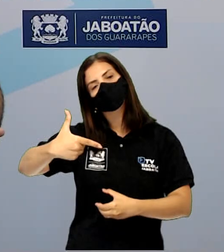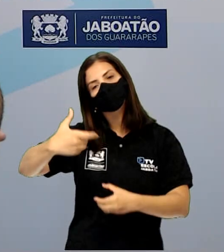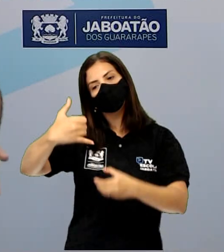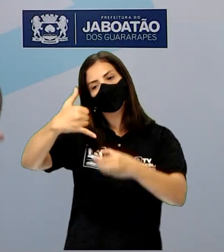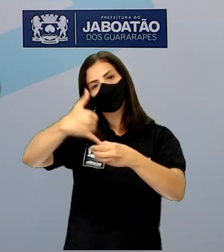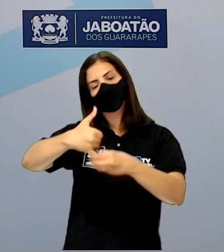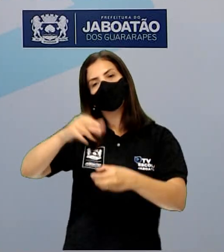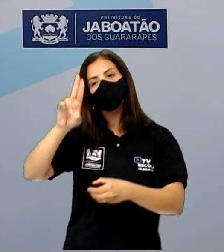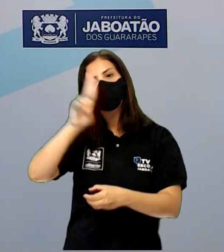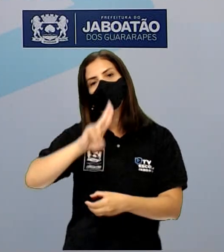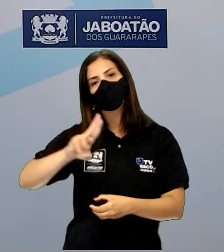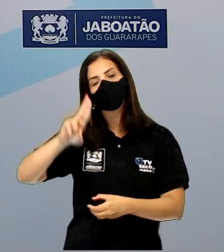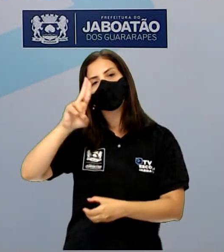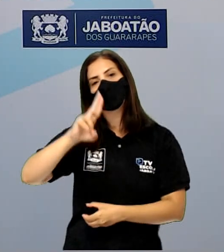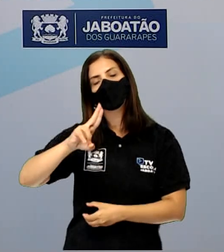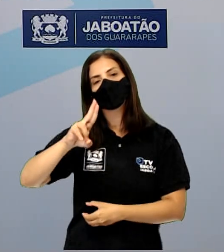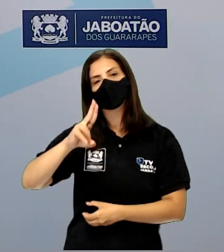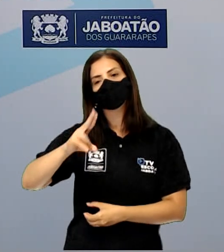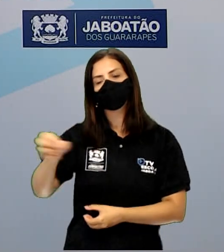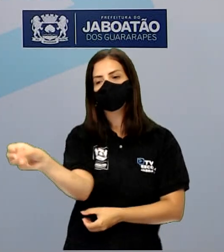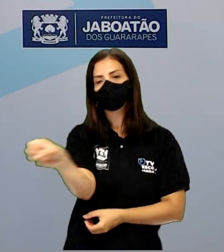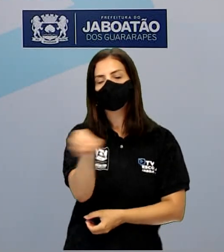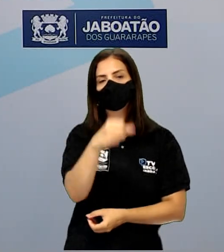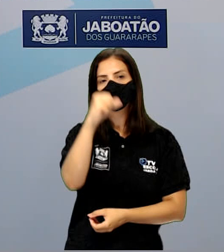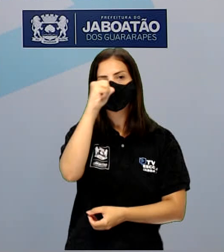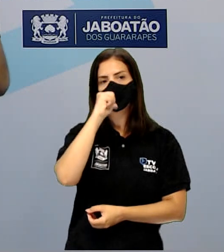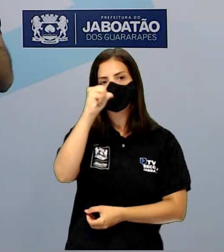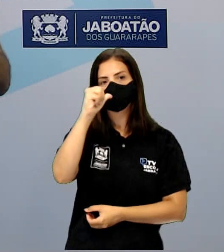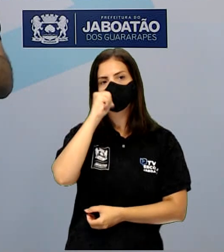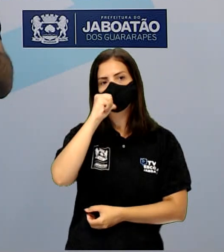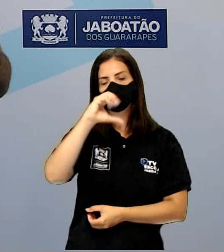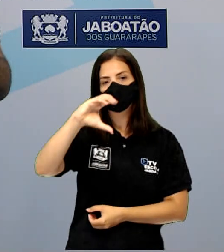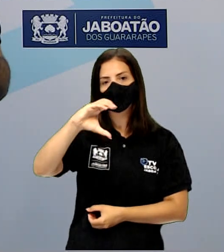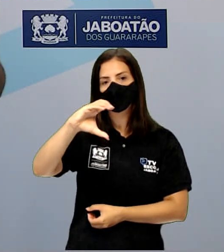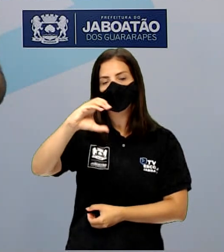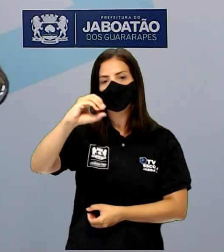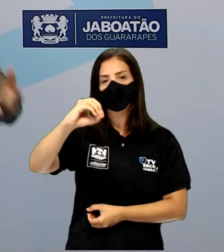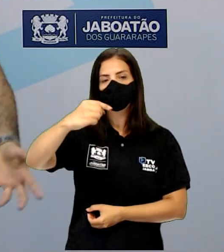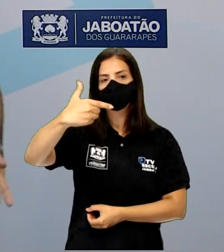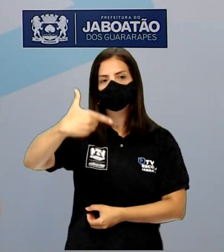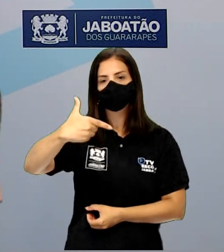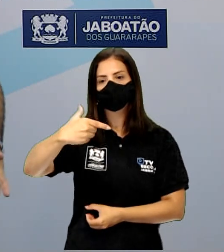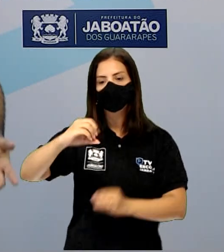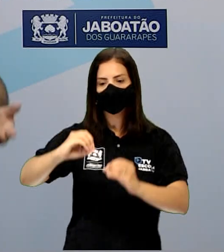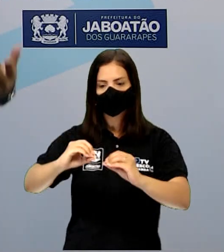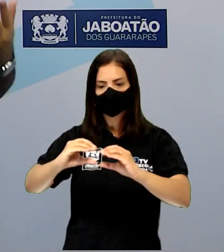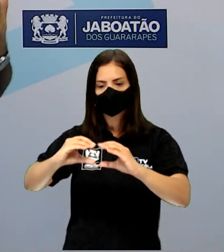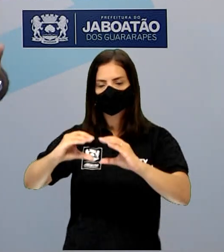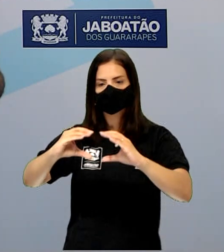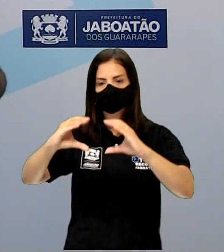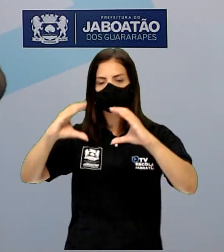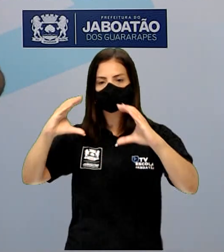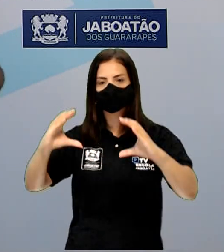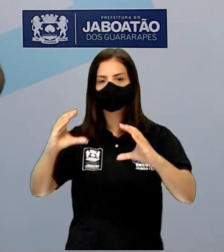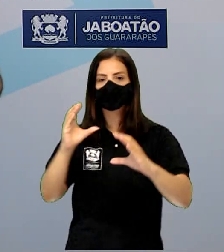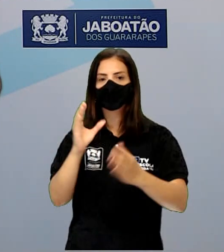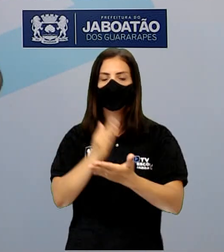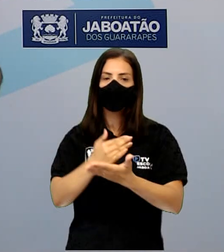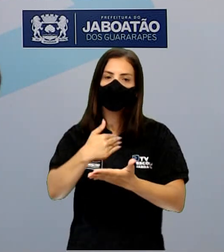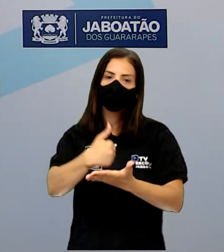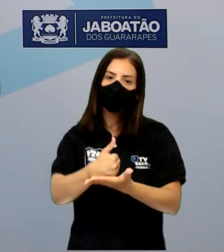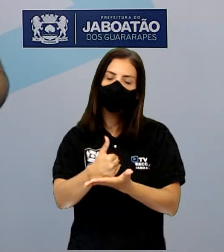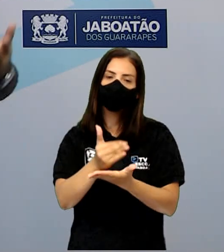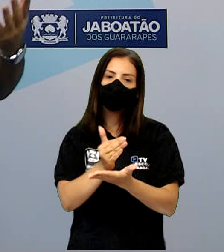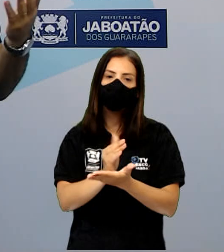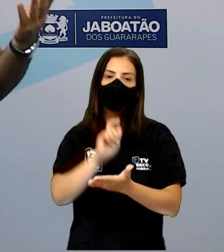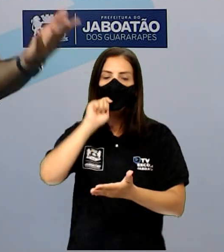fabricação de bebidas e o gás carbônico que é utilizado para crescer pães, bolos e massas. Então a gente pode perceber que a fermentação é